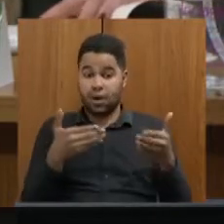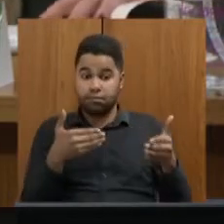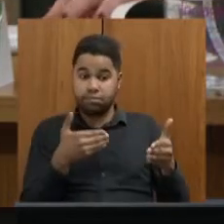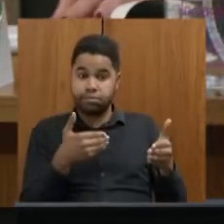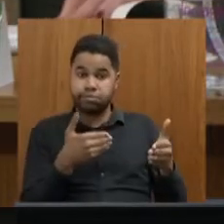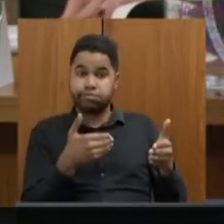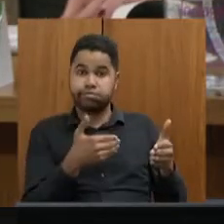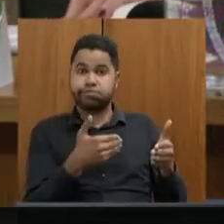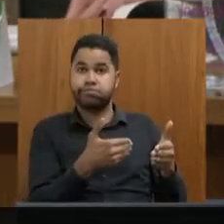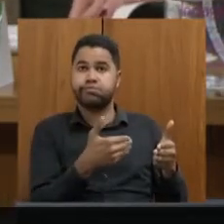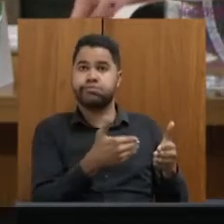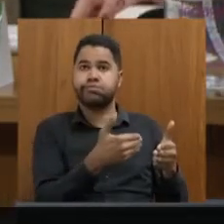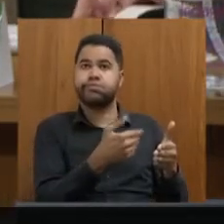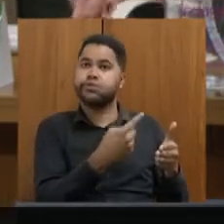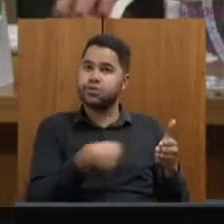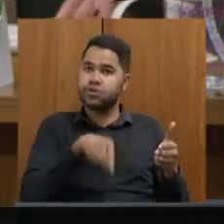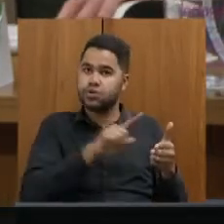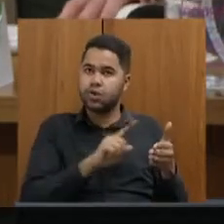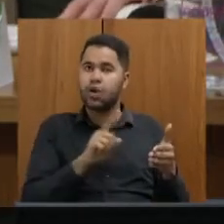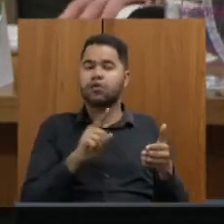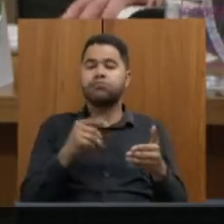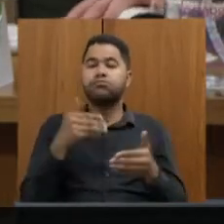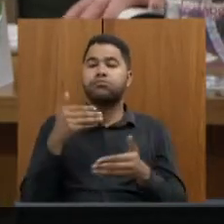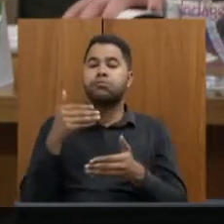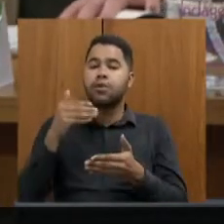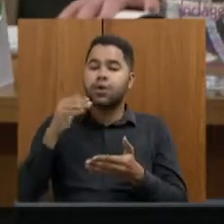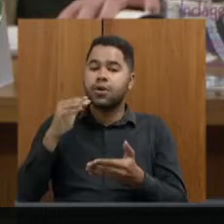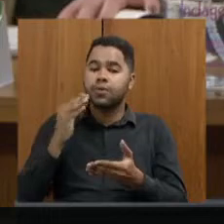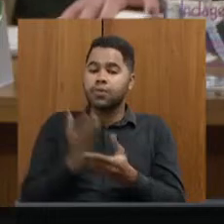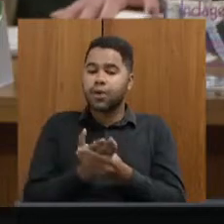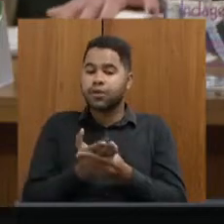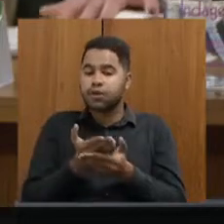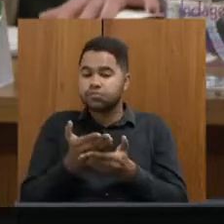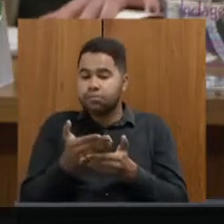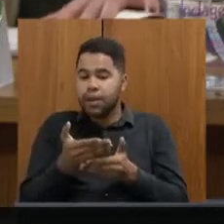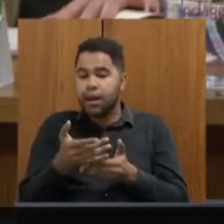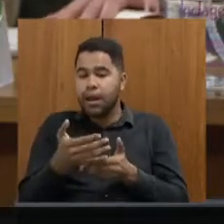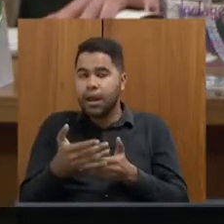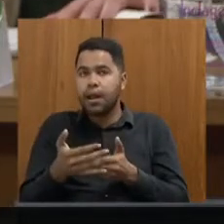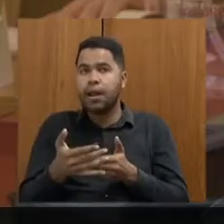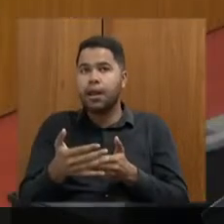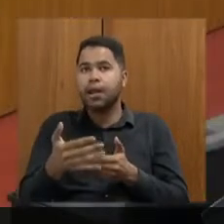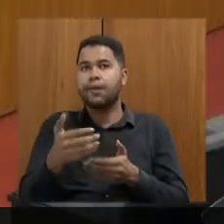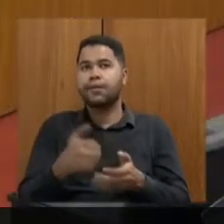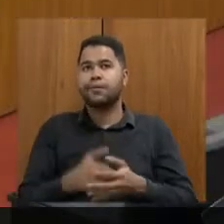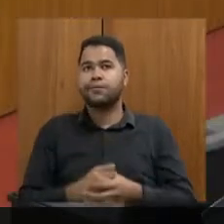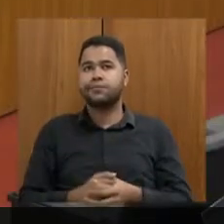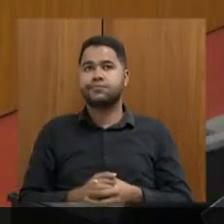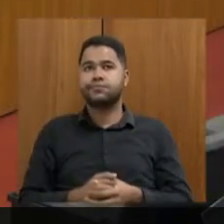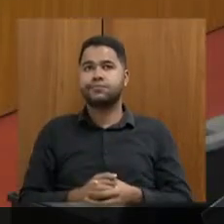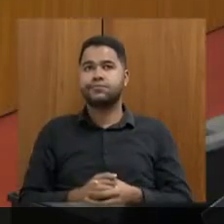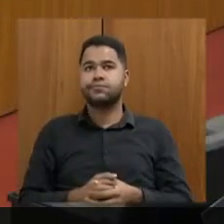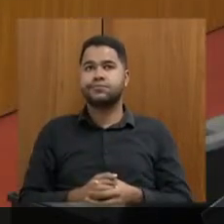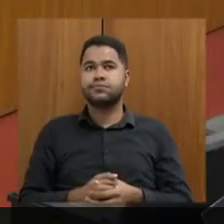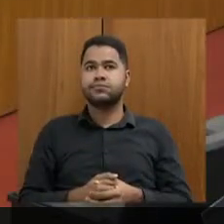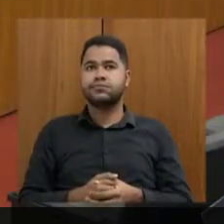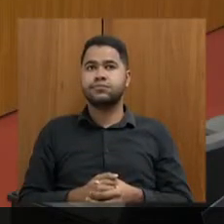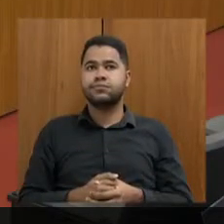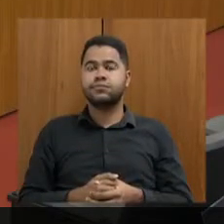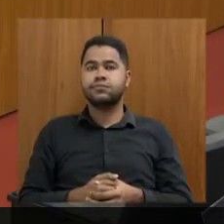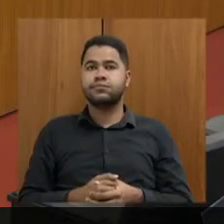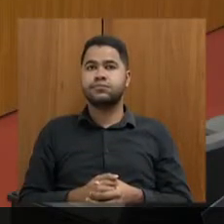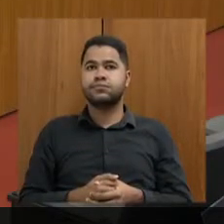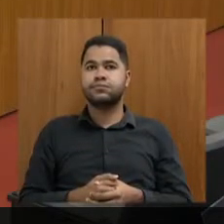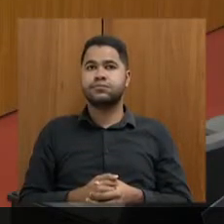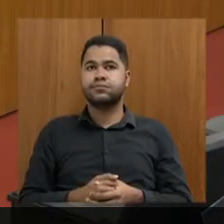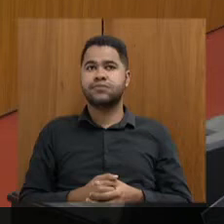que a gente empurrar o acesso Deputado Raul é só